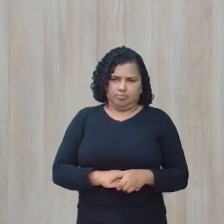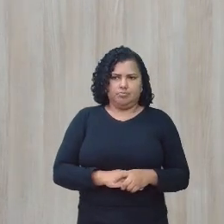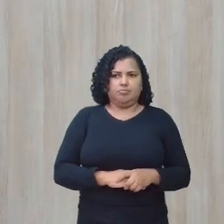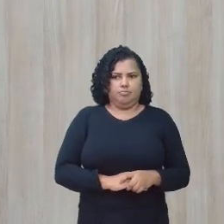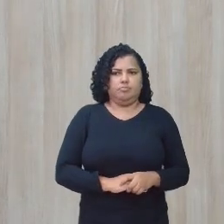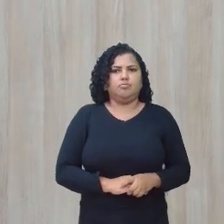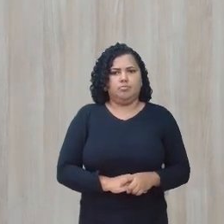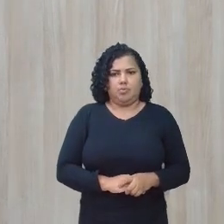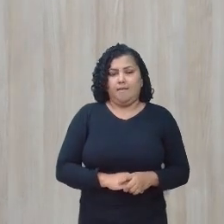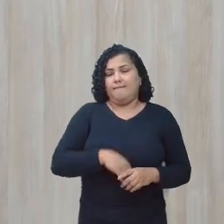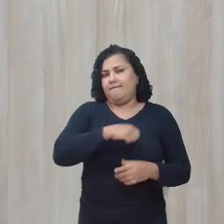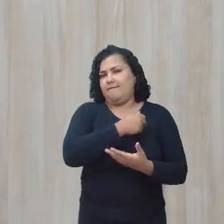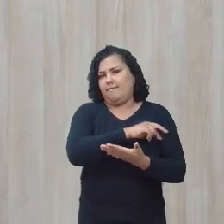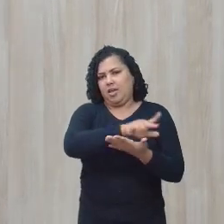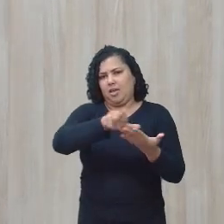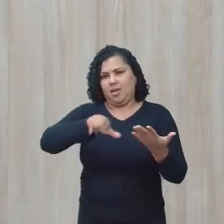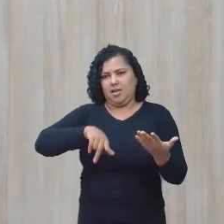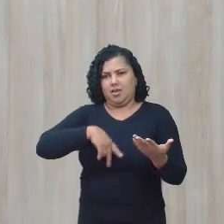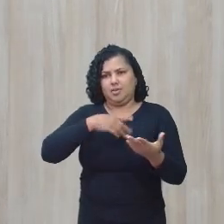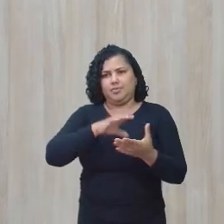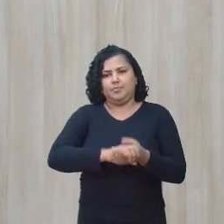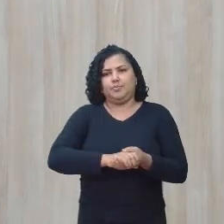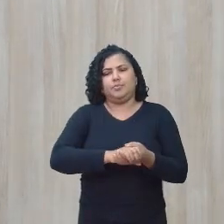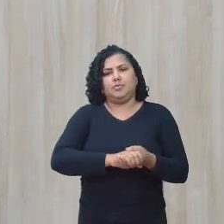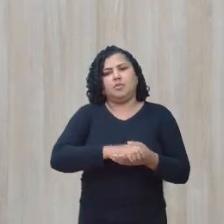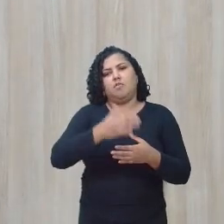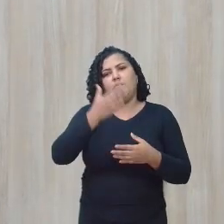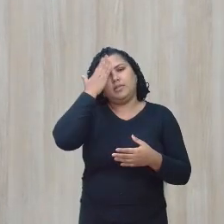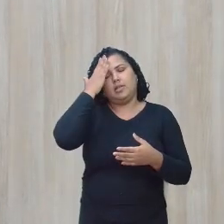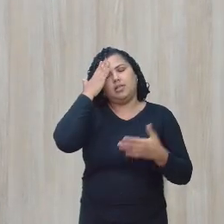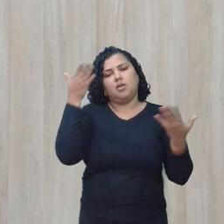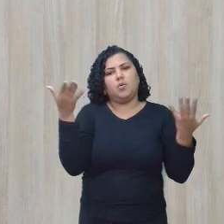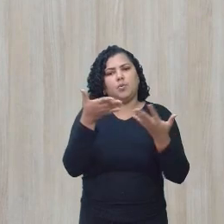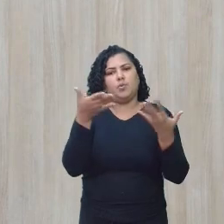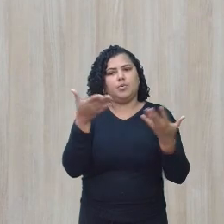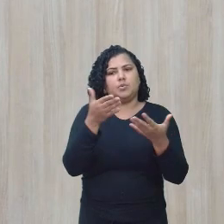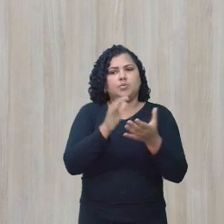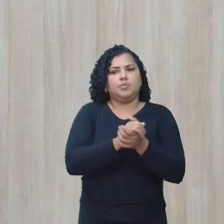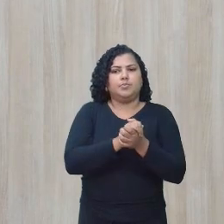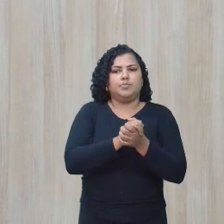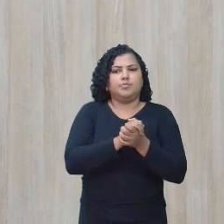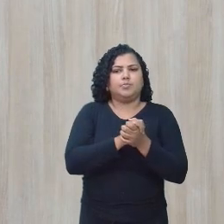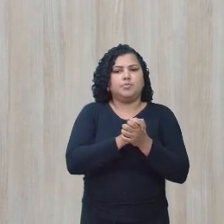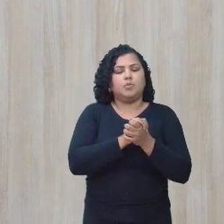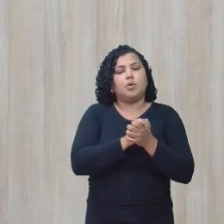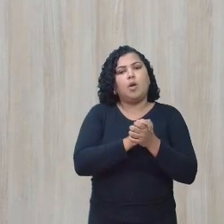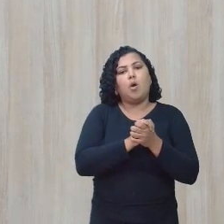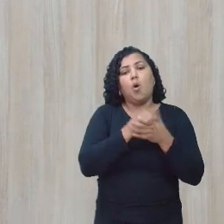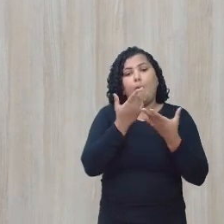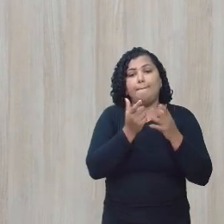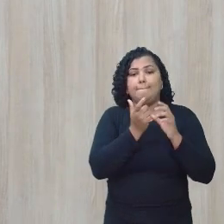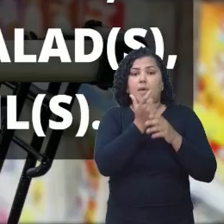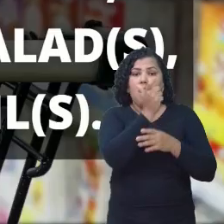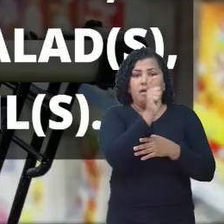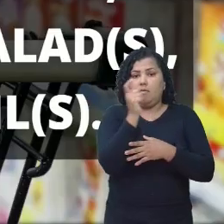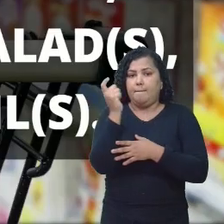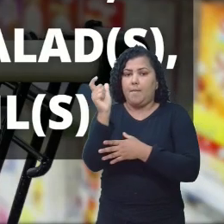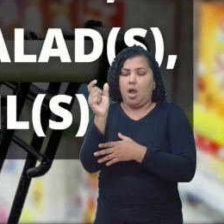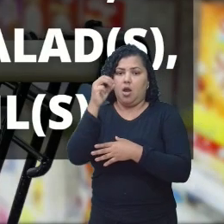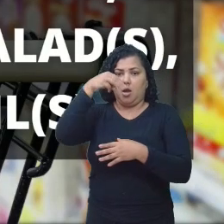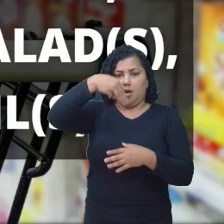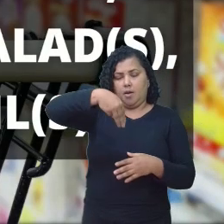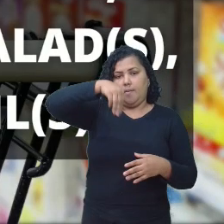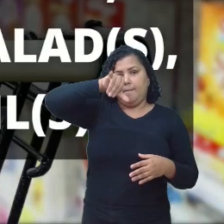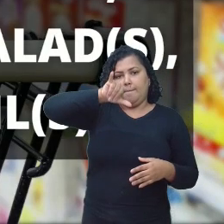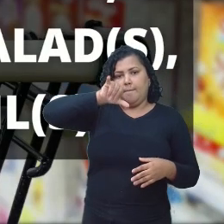horas. Muitas. Certo? Então vamos entender isso aqui agora. Ó, sobre as palavras que a gente vai usar. Muitos ou muitas vai